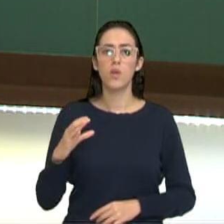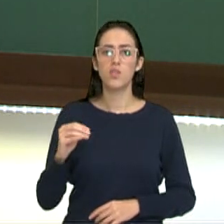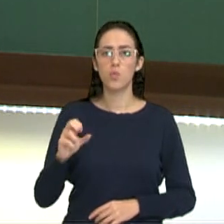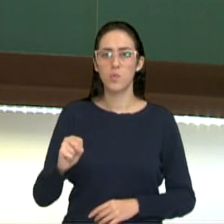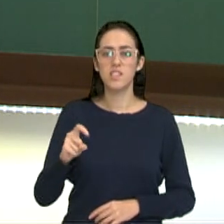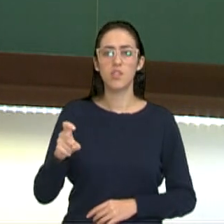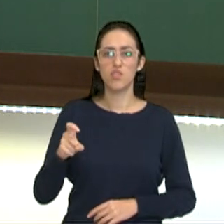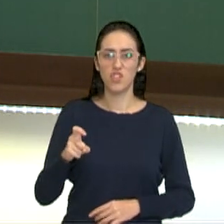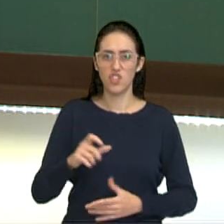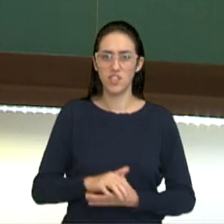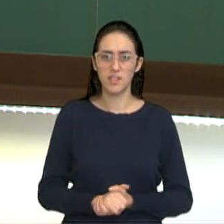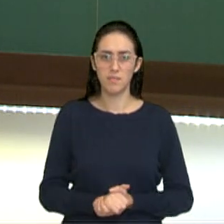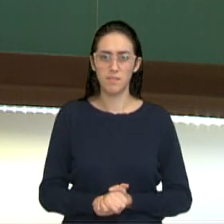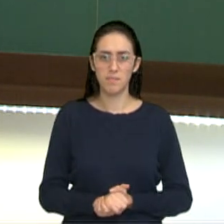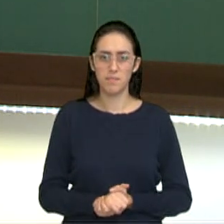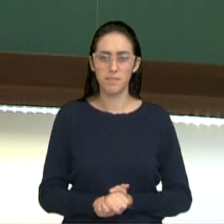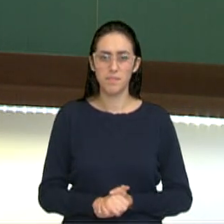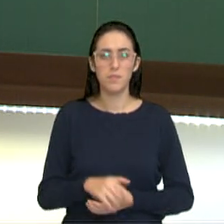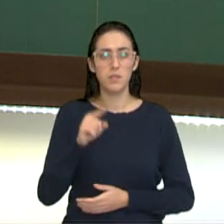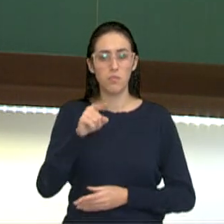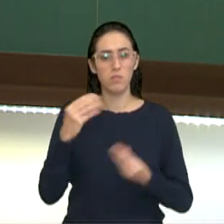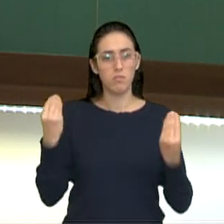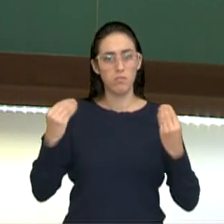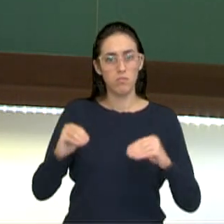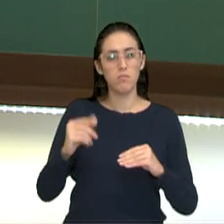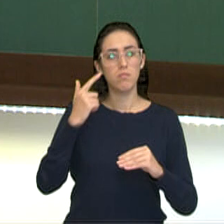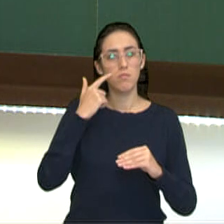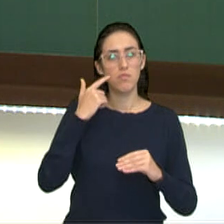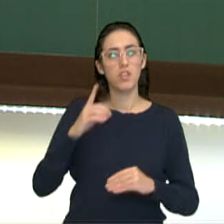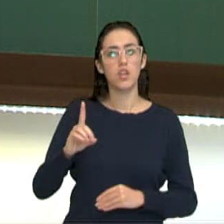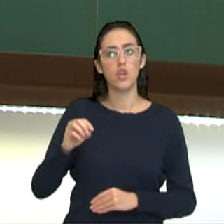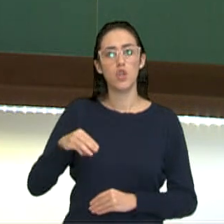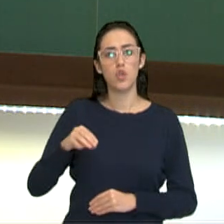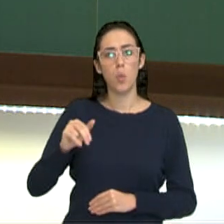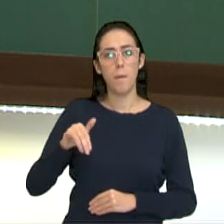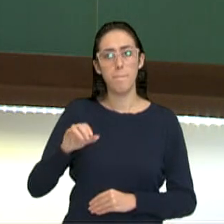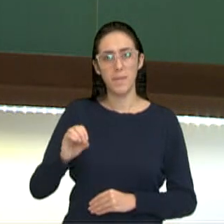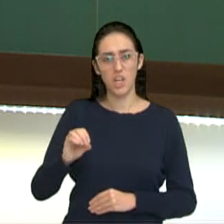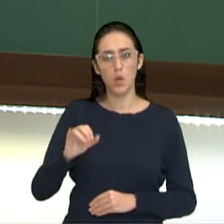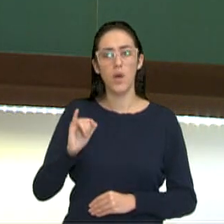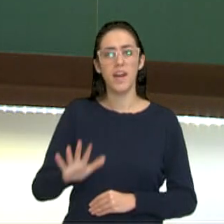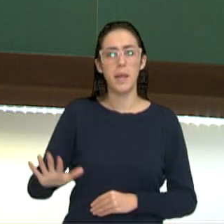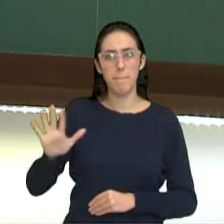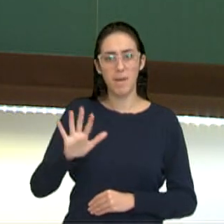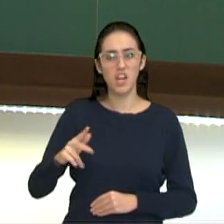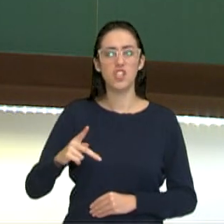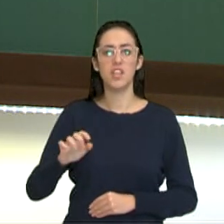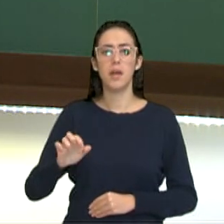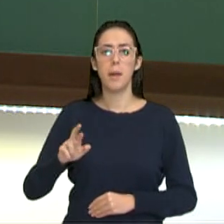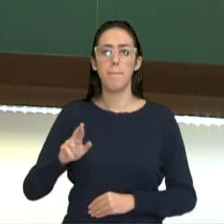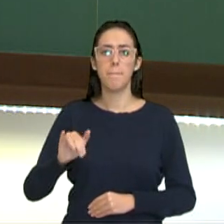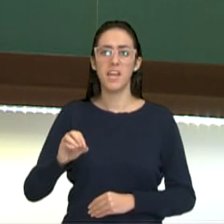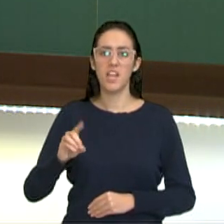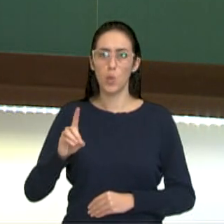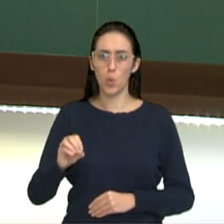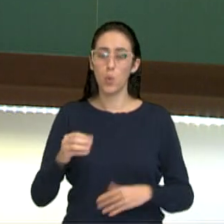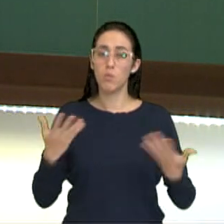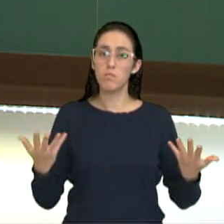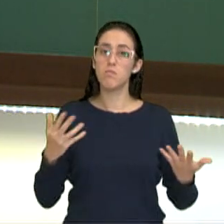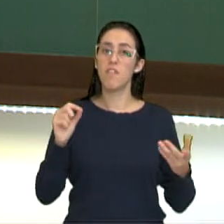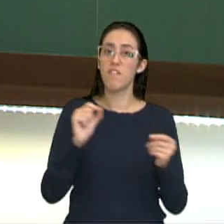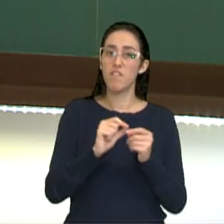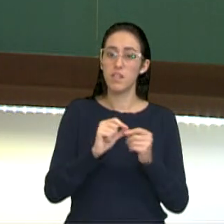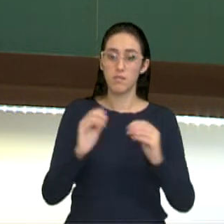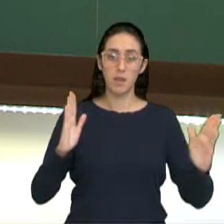de x, dando o domínio, a sua imagem e o seu período. Nós vamos então construir com um